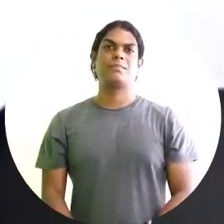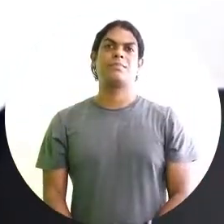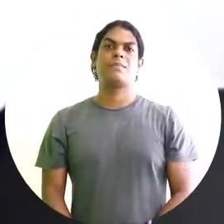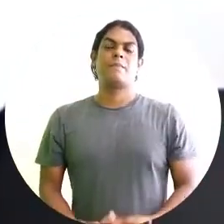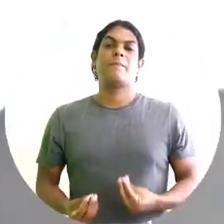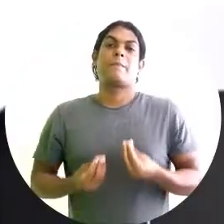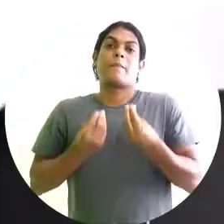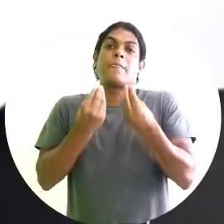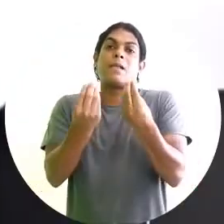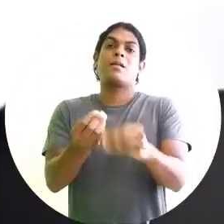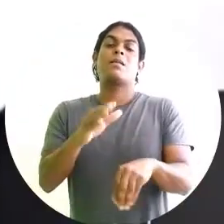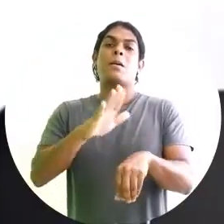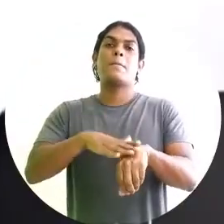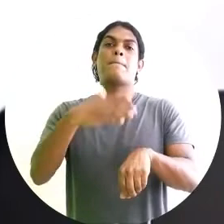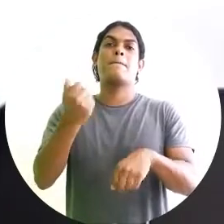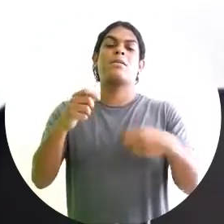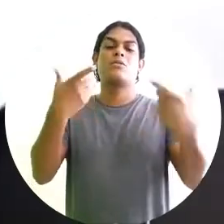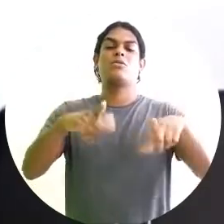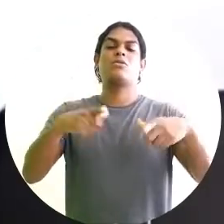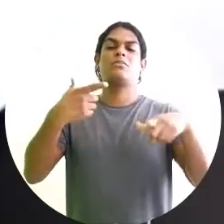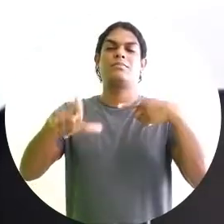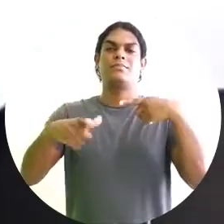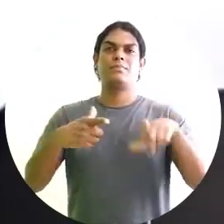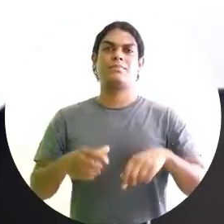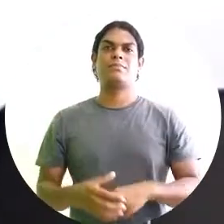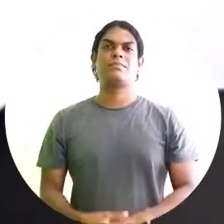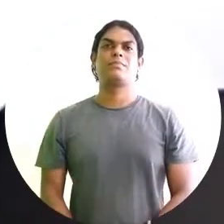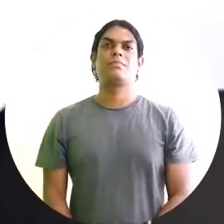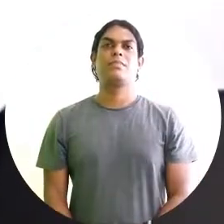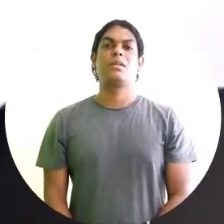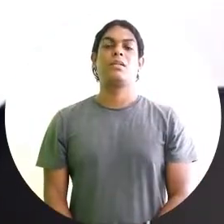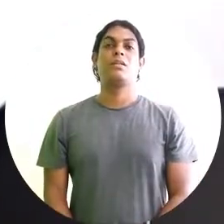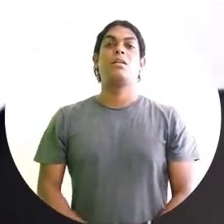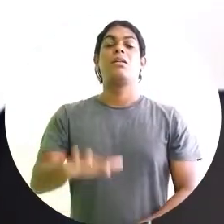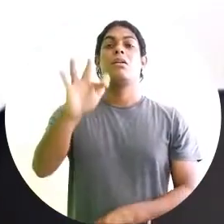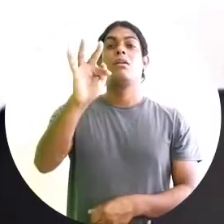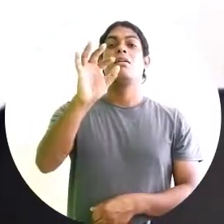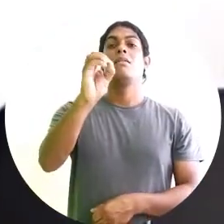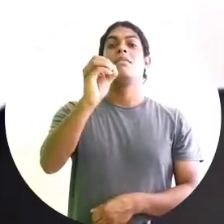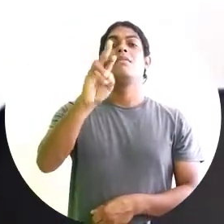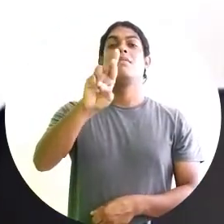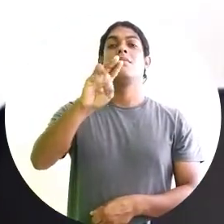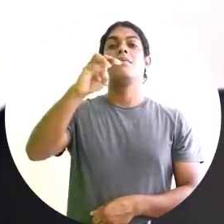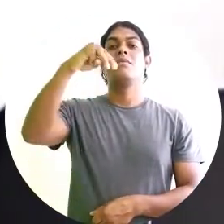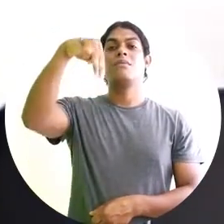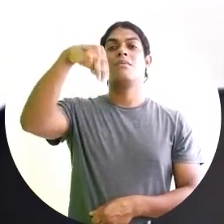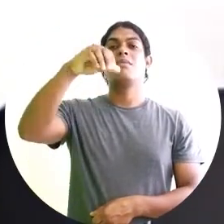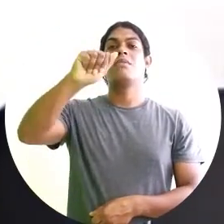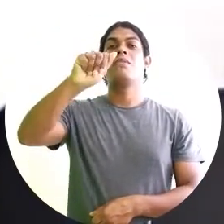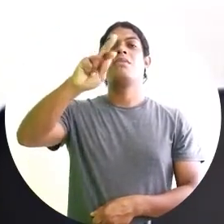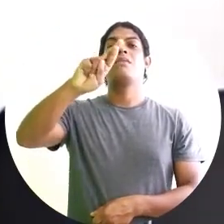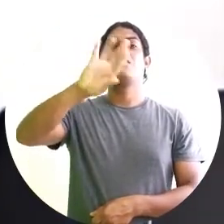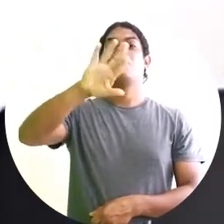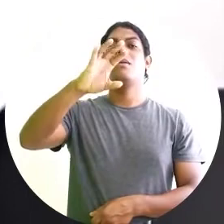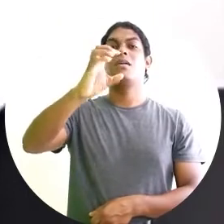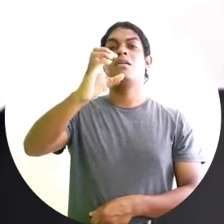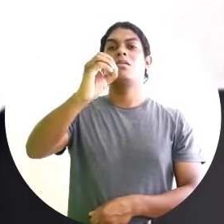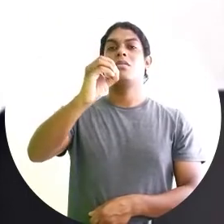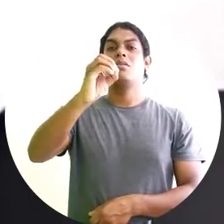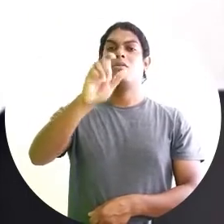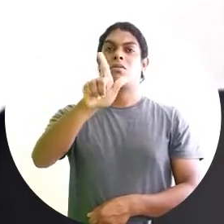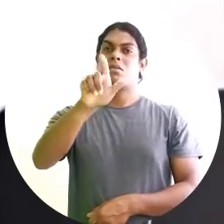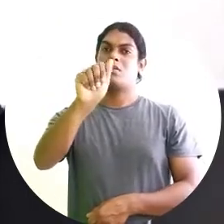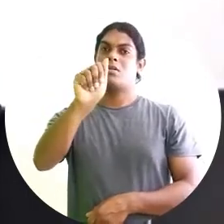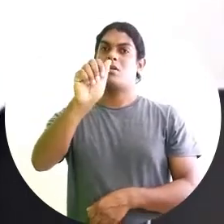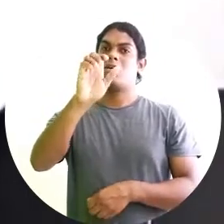ao cidadão. Pois bem, vamos para a última parte, formar colaboradores. Ora, a ideia agora não é falar justamente da